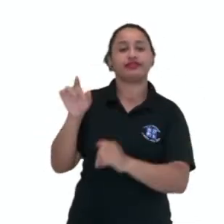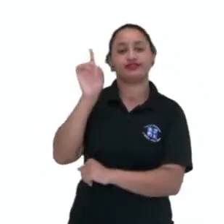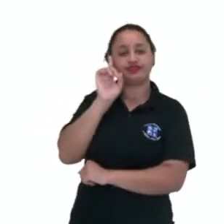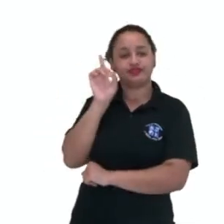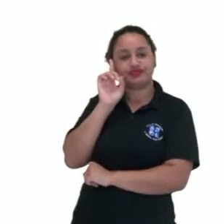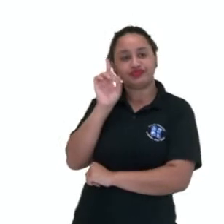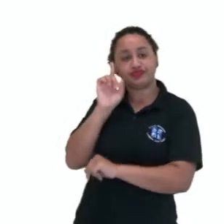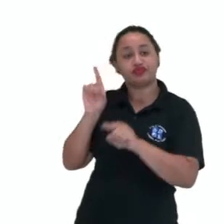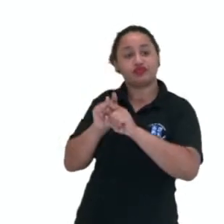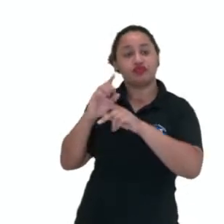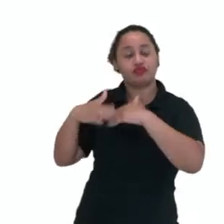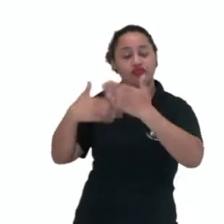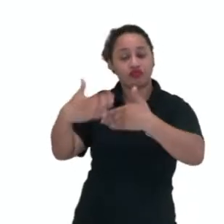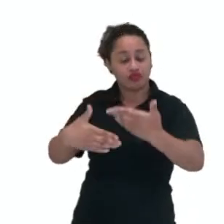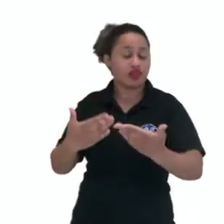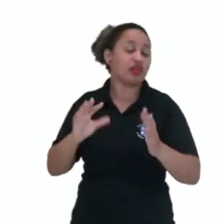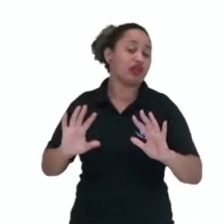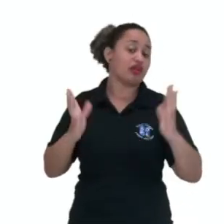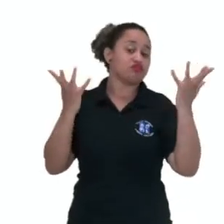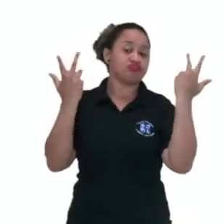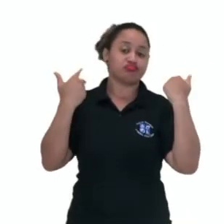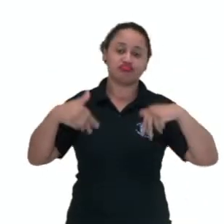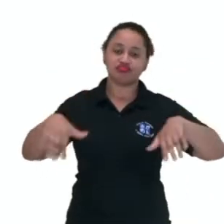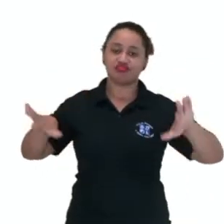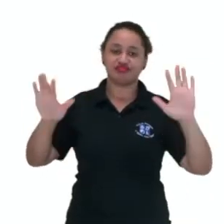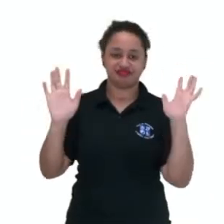cotidiano e nos processos que ocorrem na natureza.